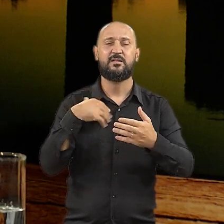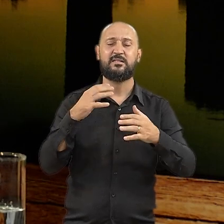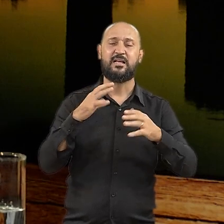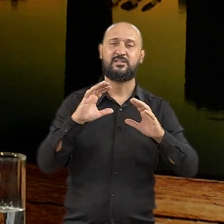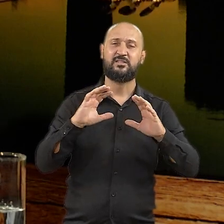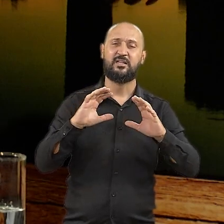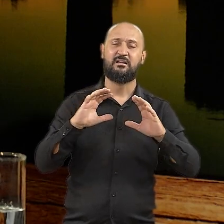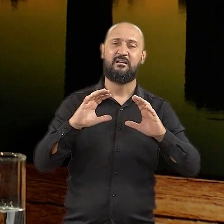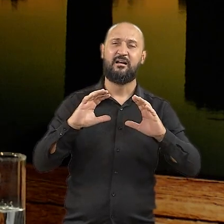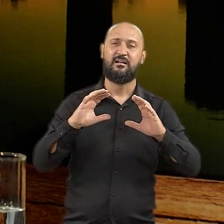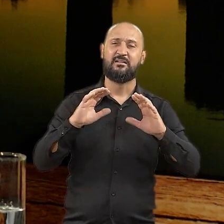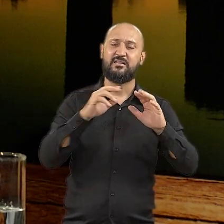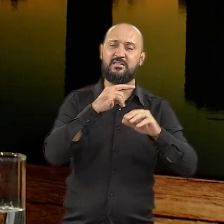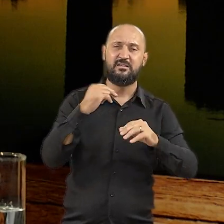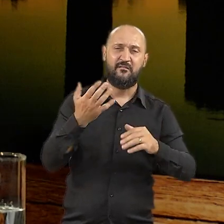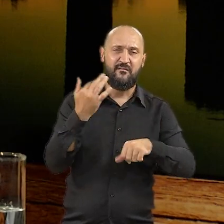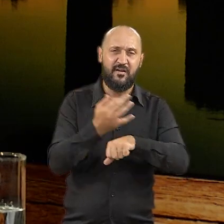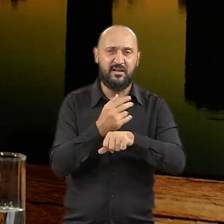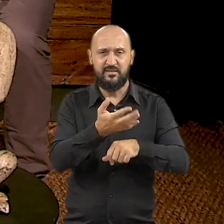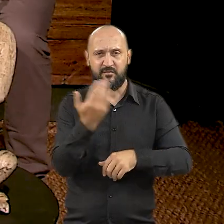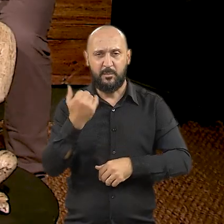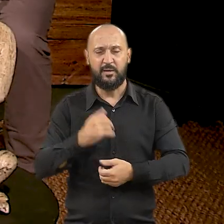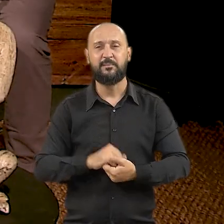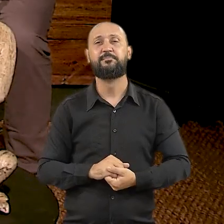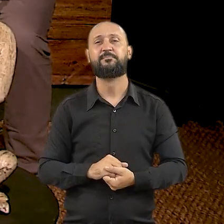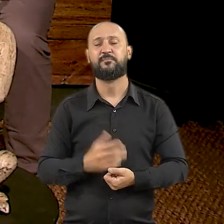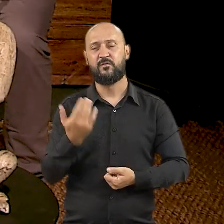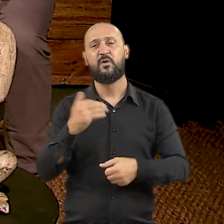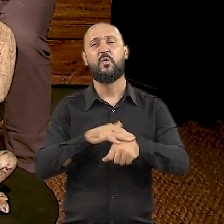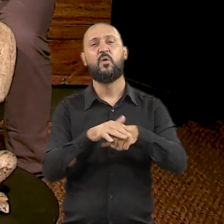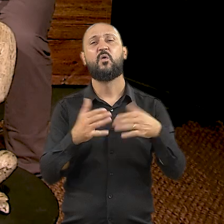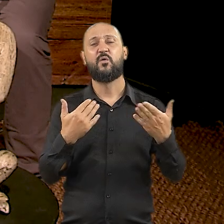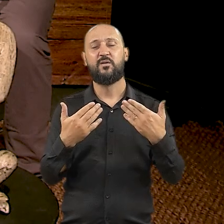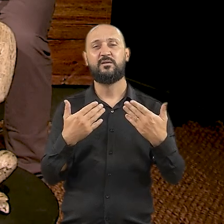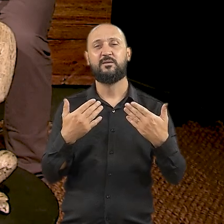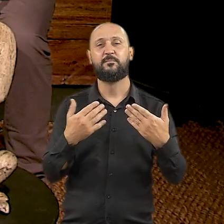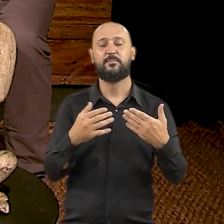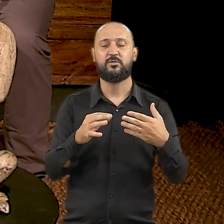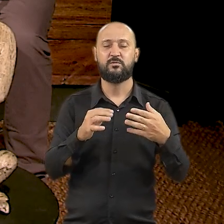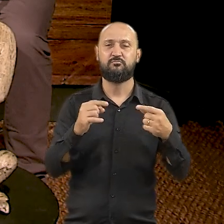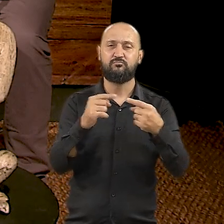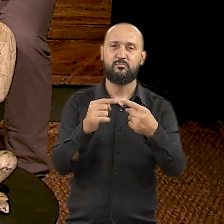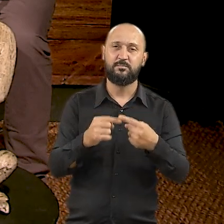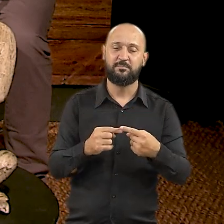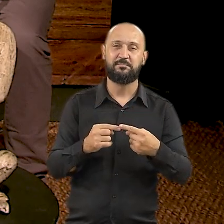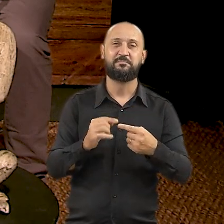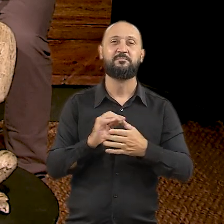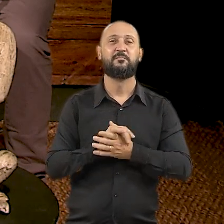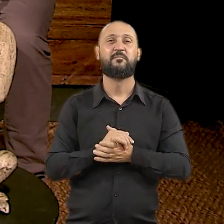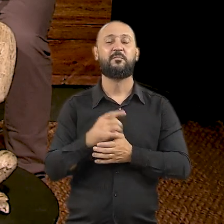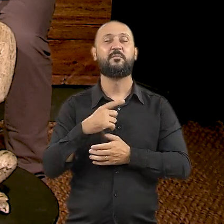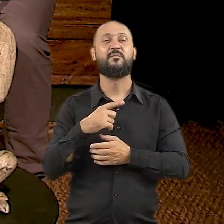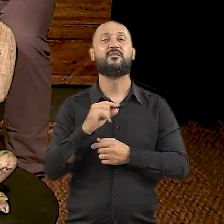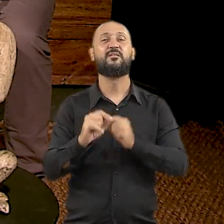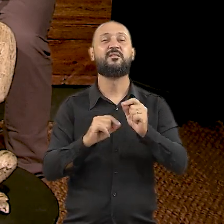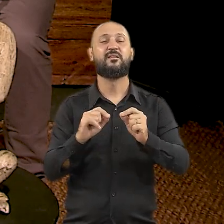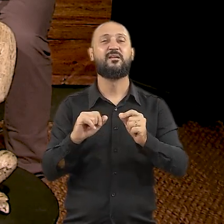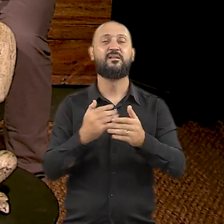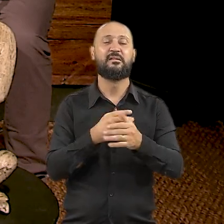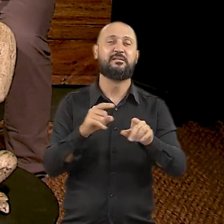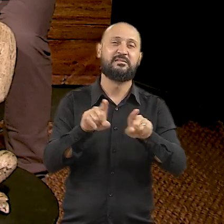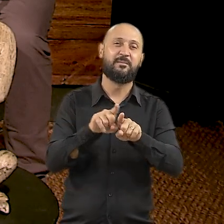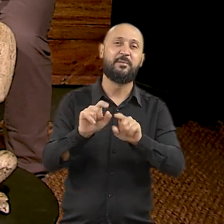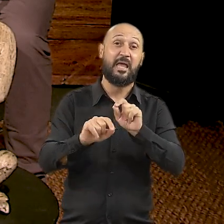dos recessos, aí, vem para cá. Vem conversar para a gente afinar. Nisso, tinha acabado